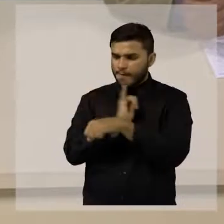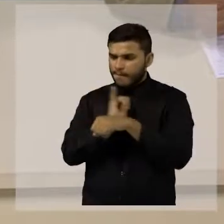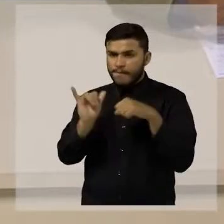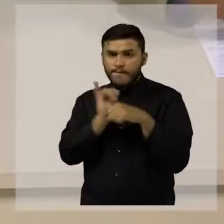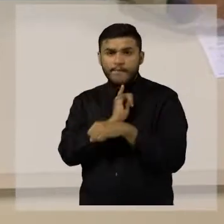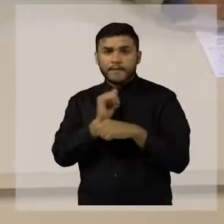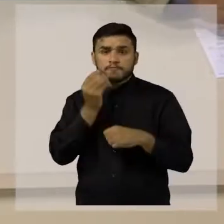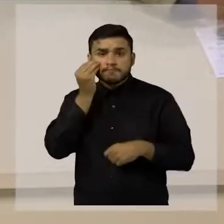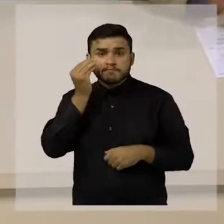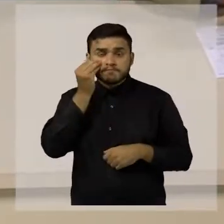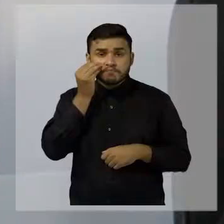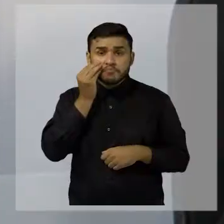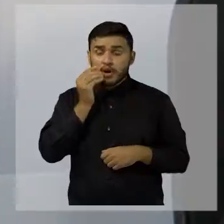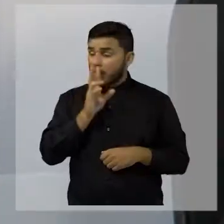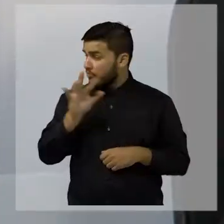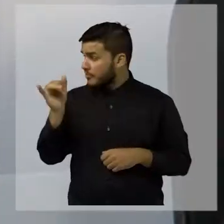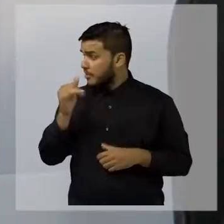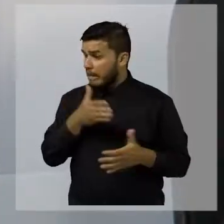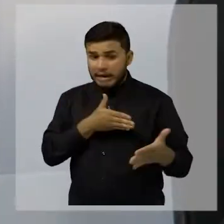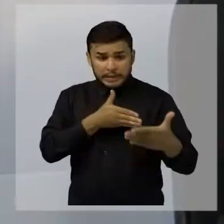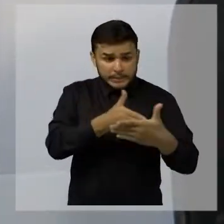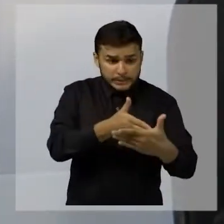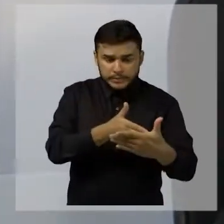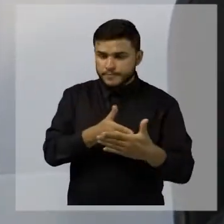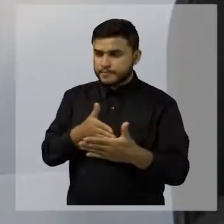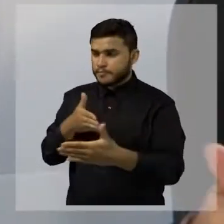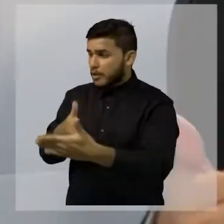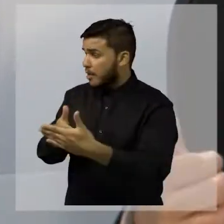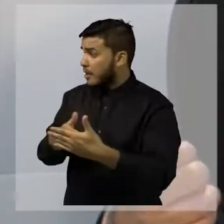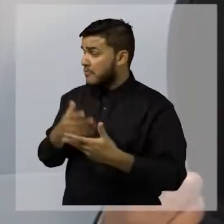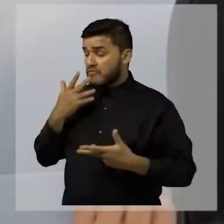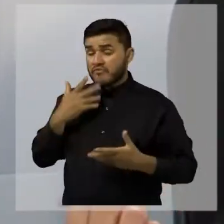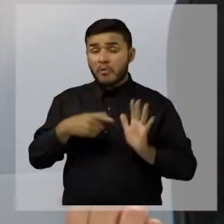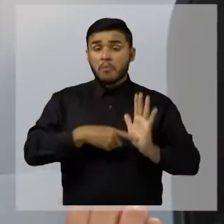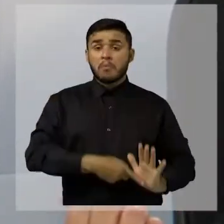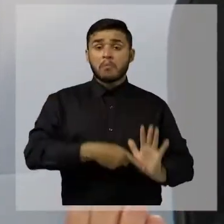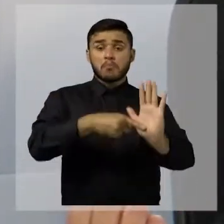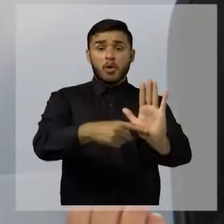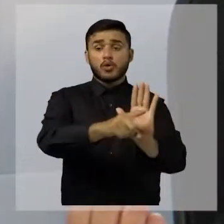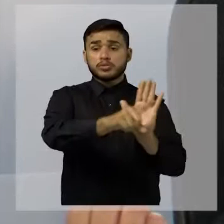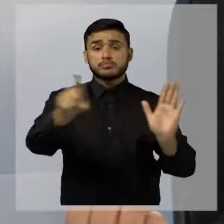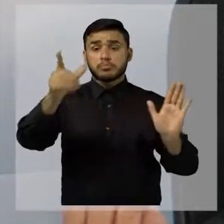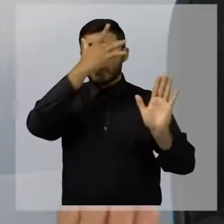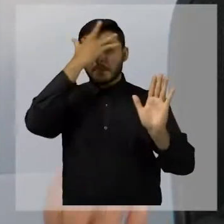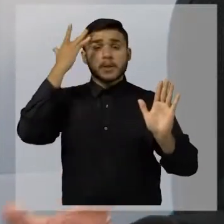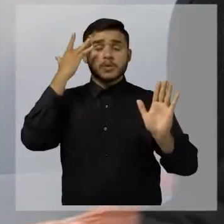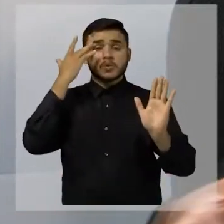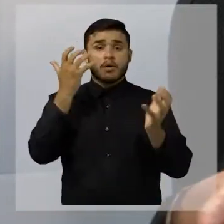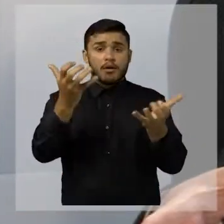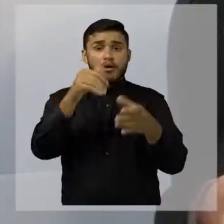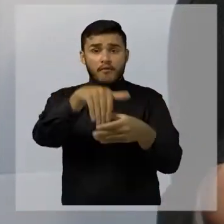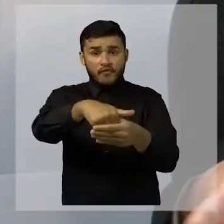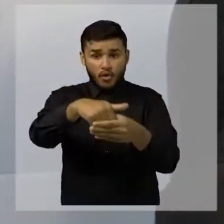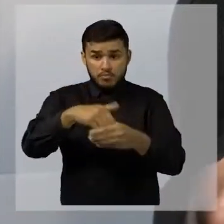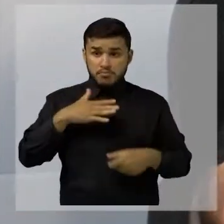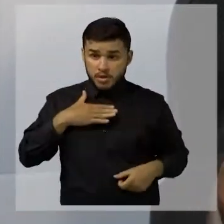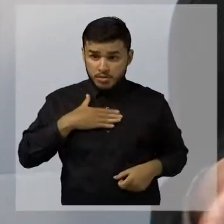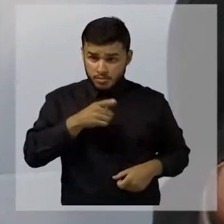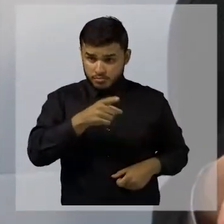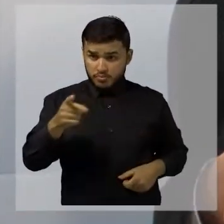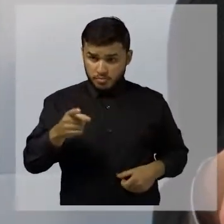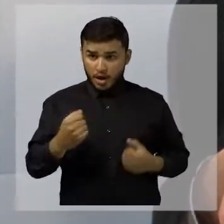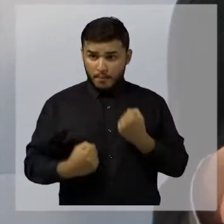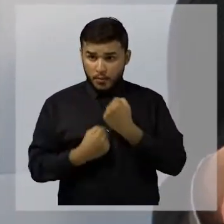tenta implantar são barradas, ele joga para a opinião pública favorável a ele, que cria uma